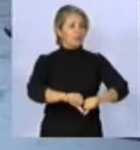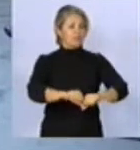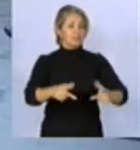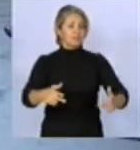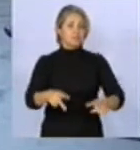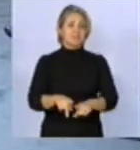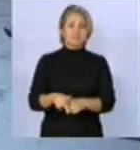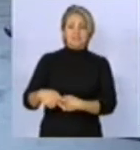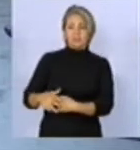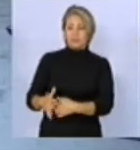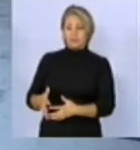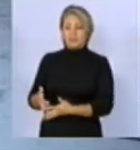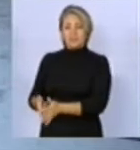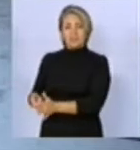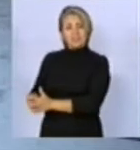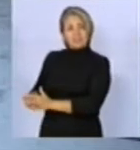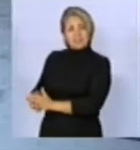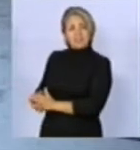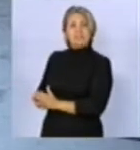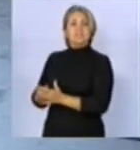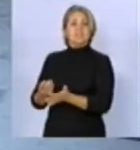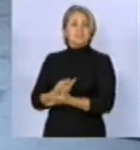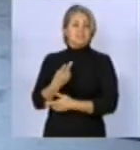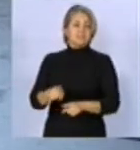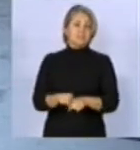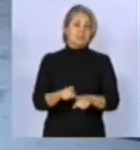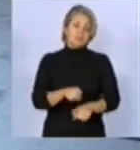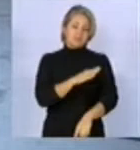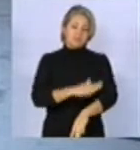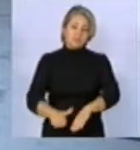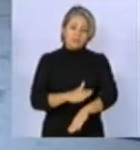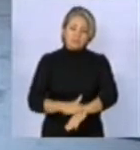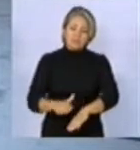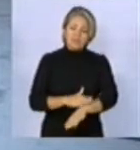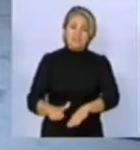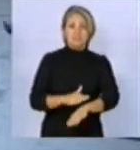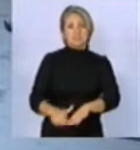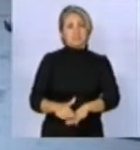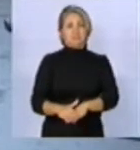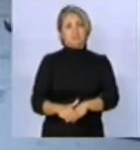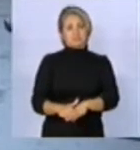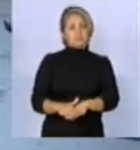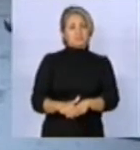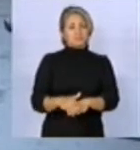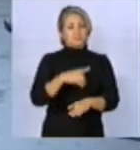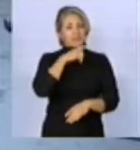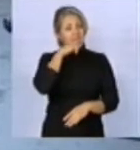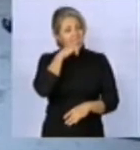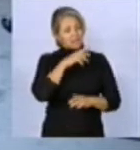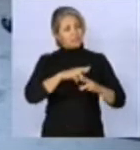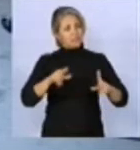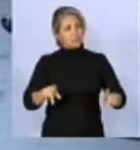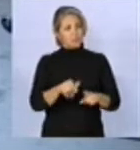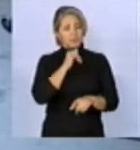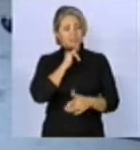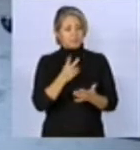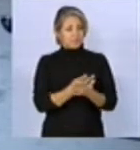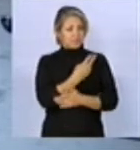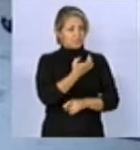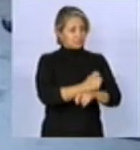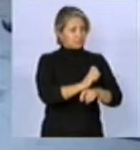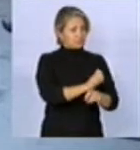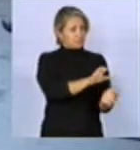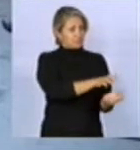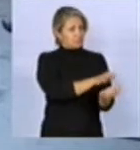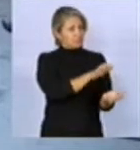da colheita mecanizada da colheita de cana crua e é podemos começar no caso específico de Pernambuco